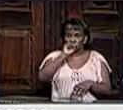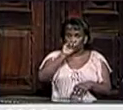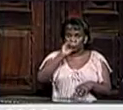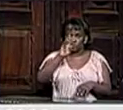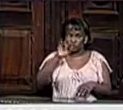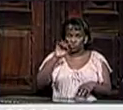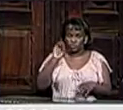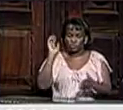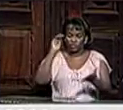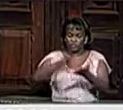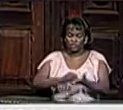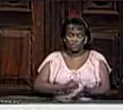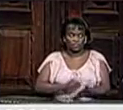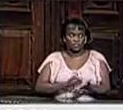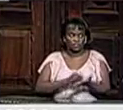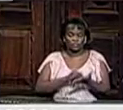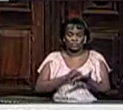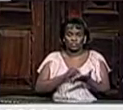até